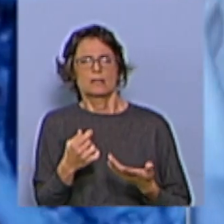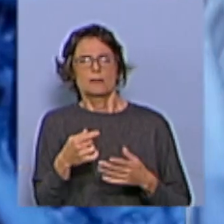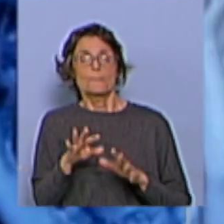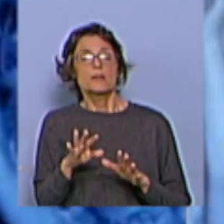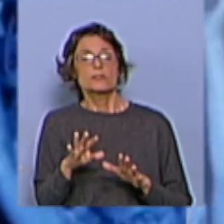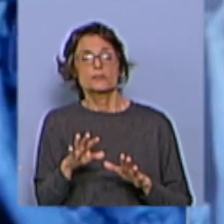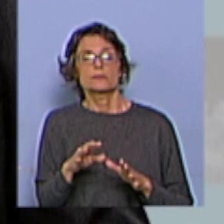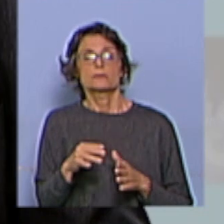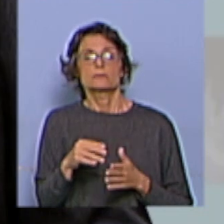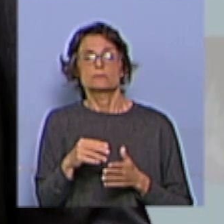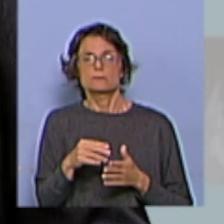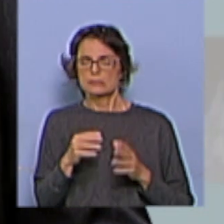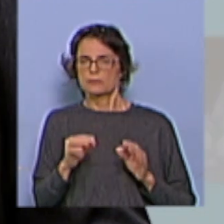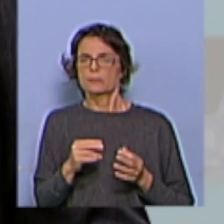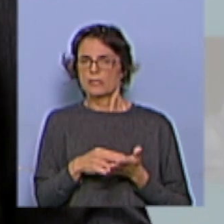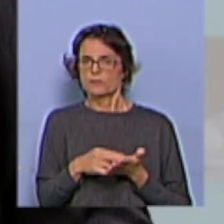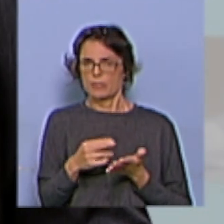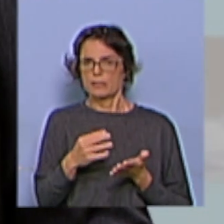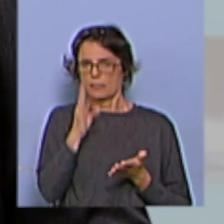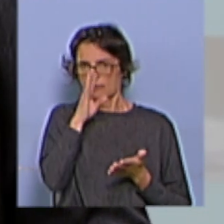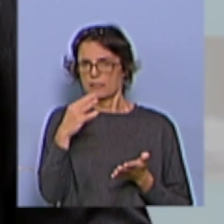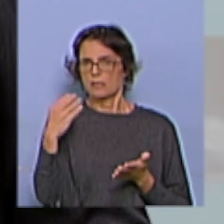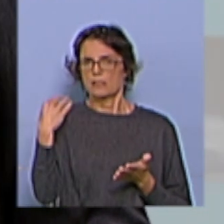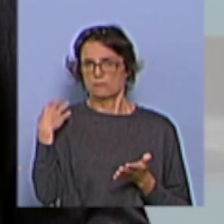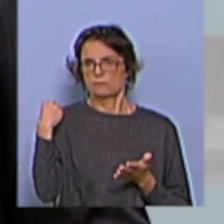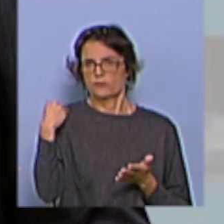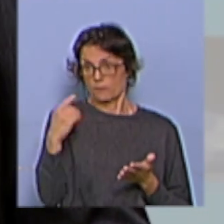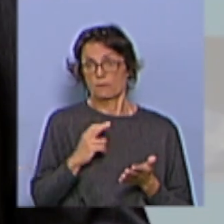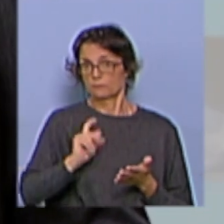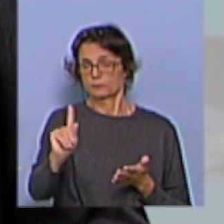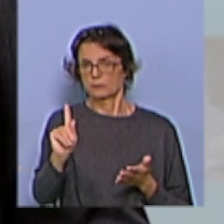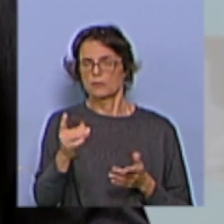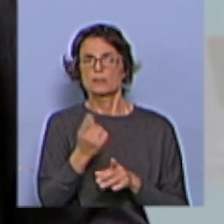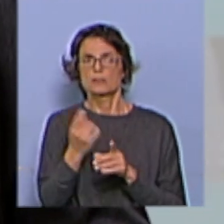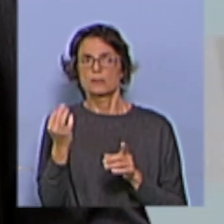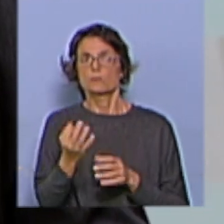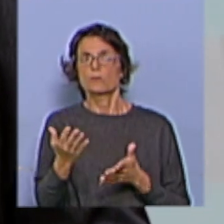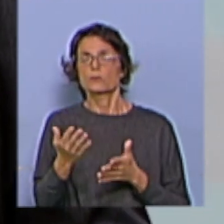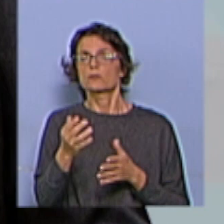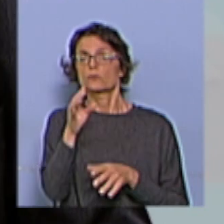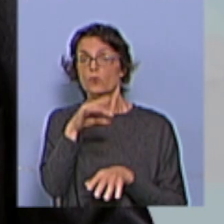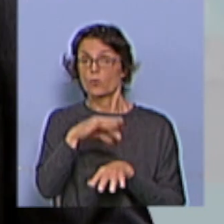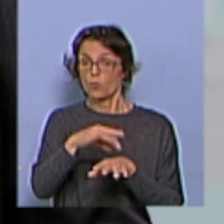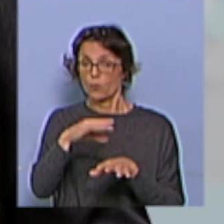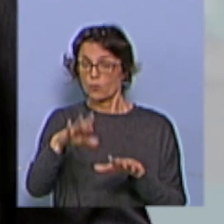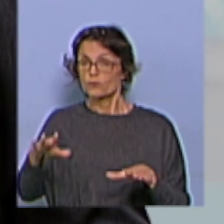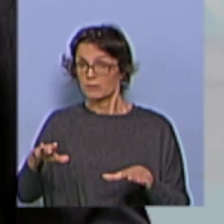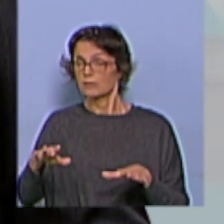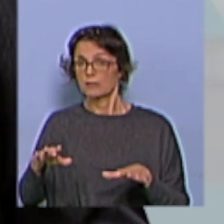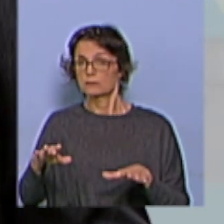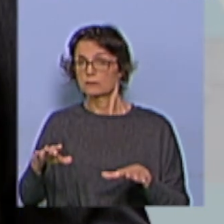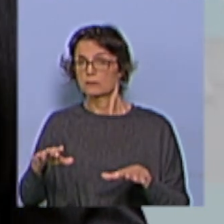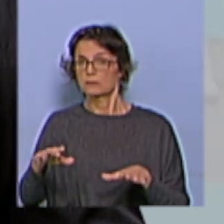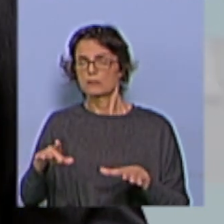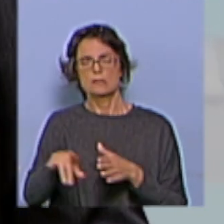de chamada. Portanto, o hospital nunca ficou sem assistência, porque os doentes tinham direito à assistência